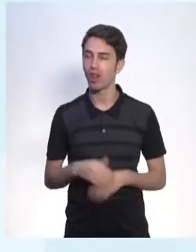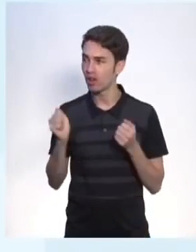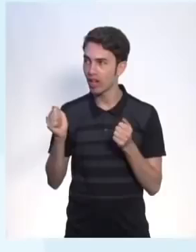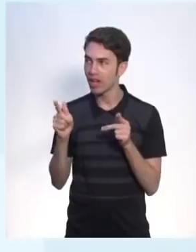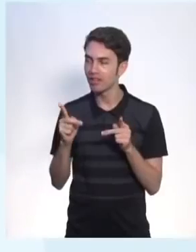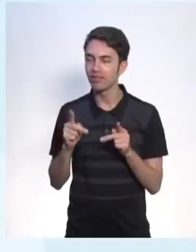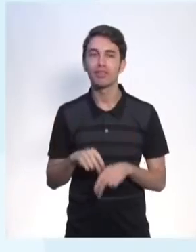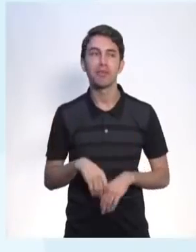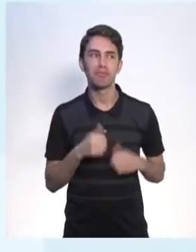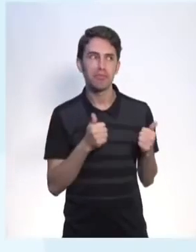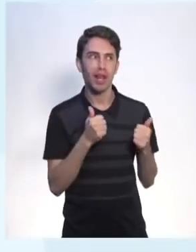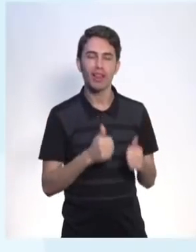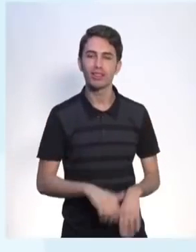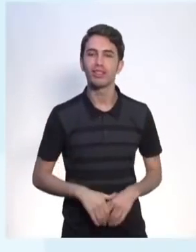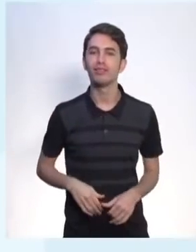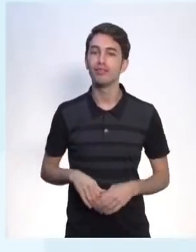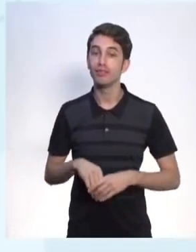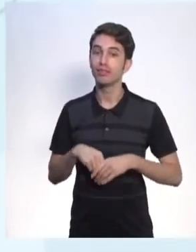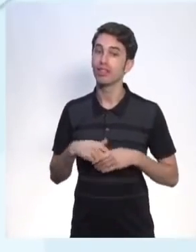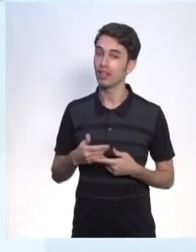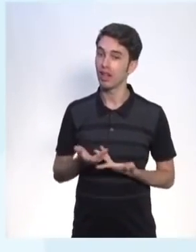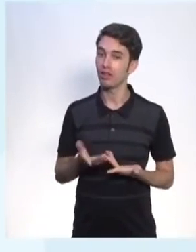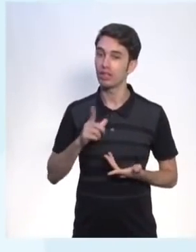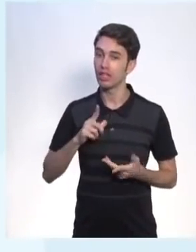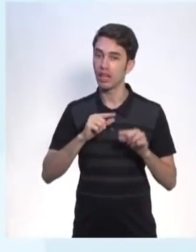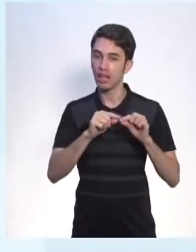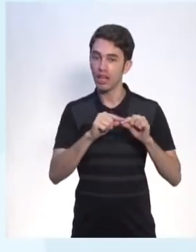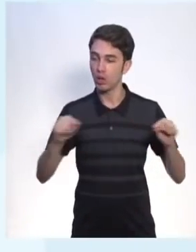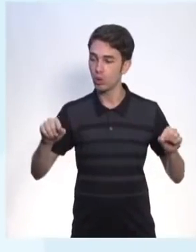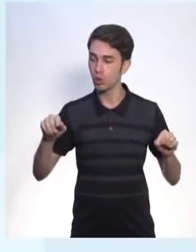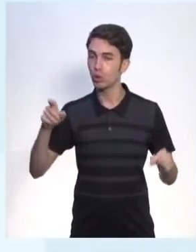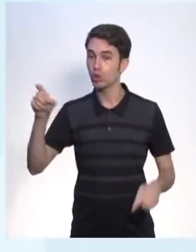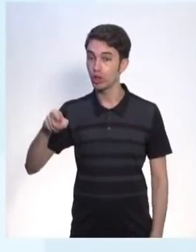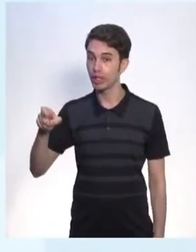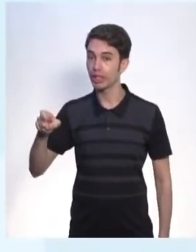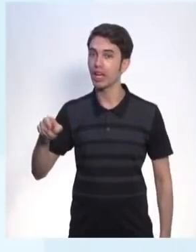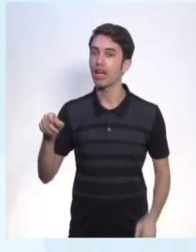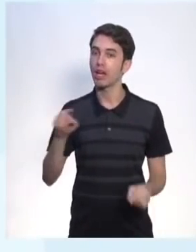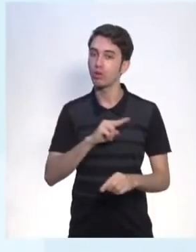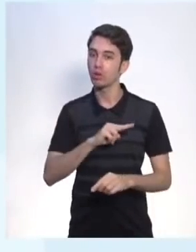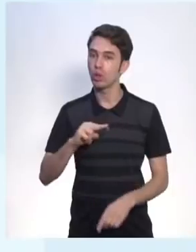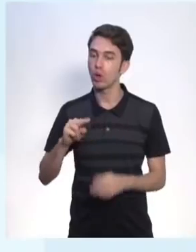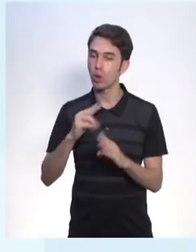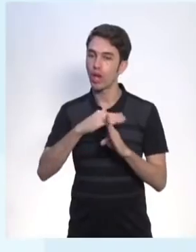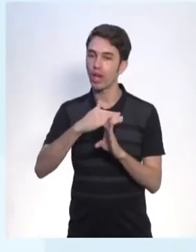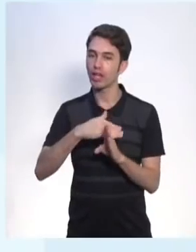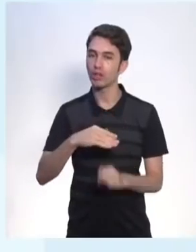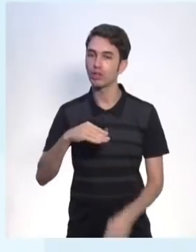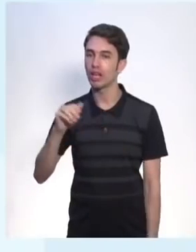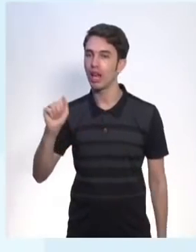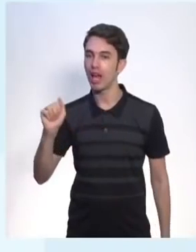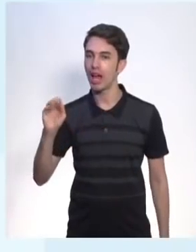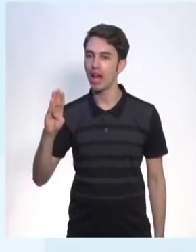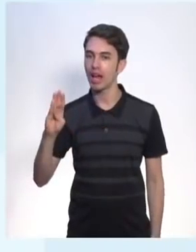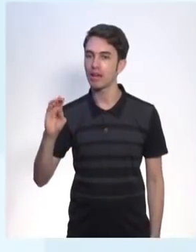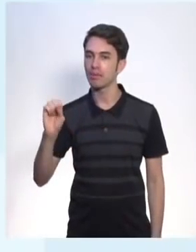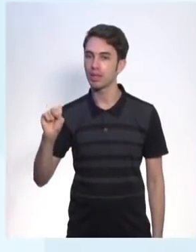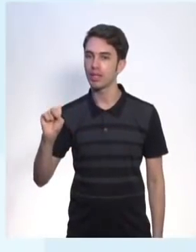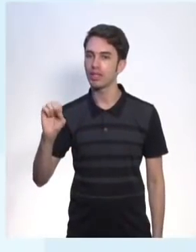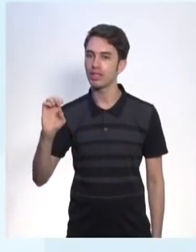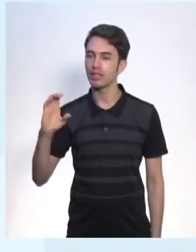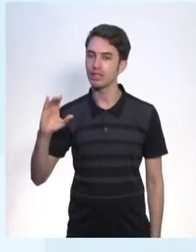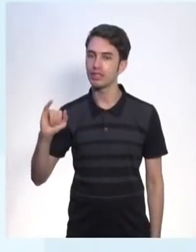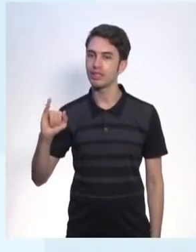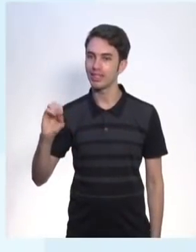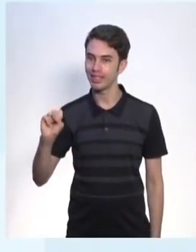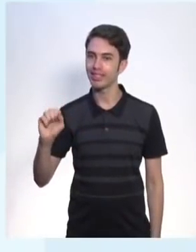Então, eu tenho o Y aí como o eixo das ordenadas. Eu tenho o X, que chama lá o eixo das abscissas. E eu tenho também,